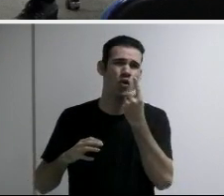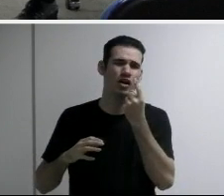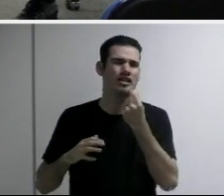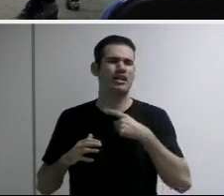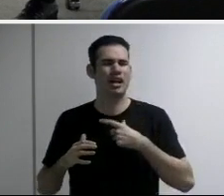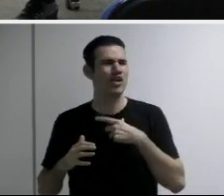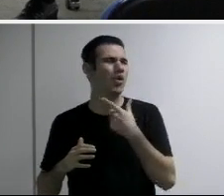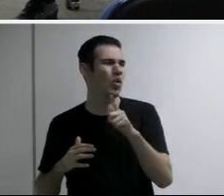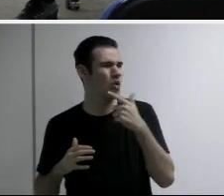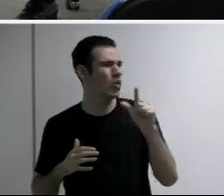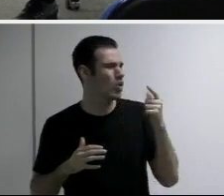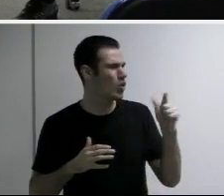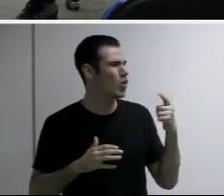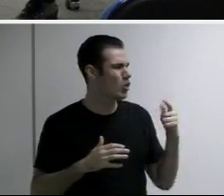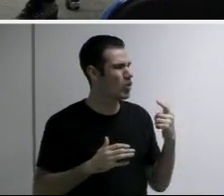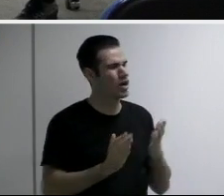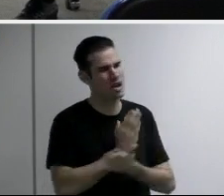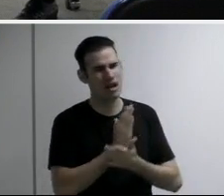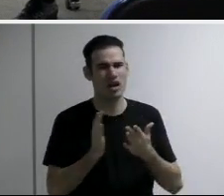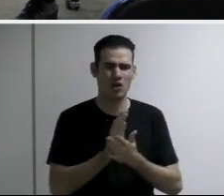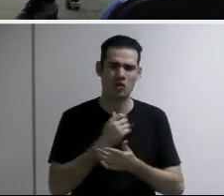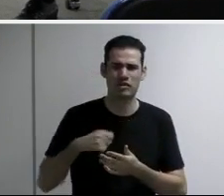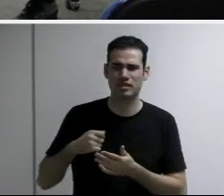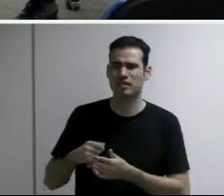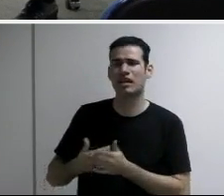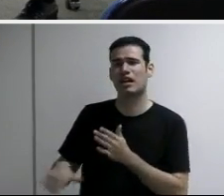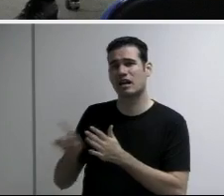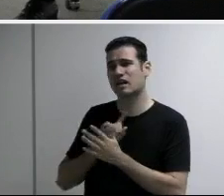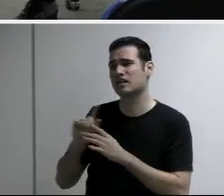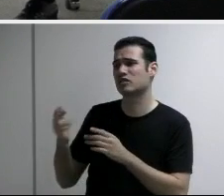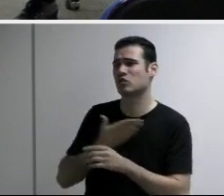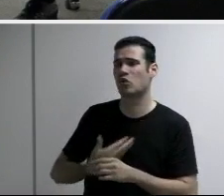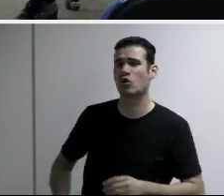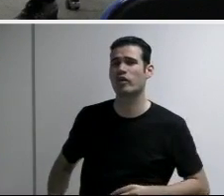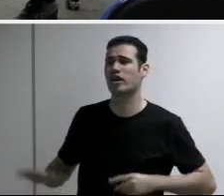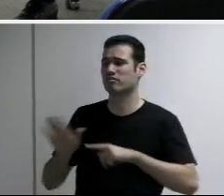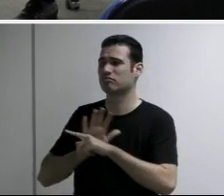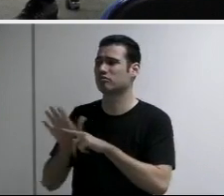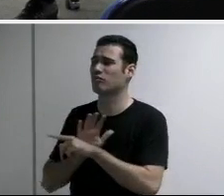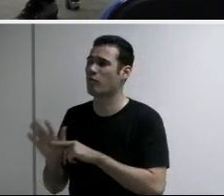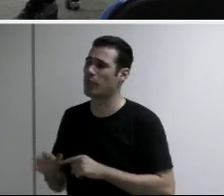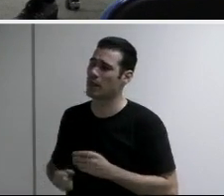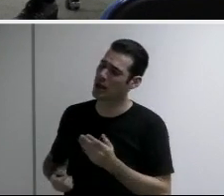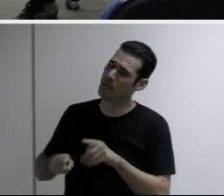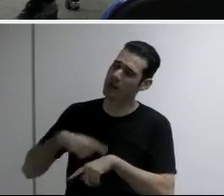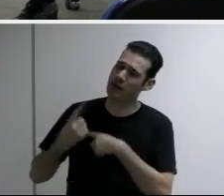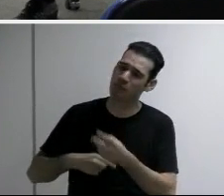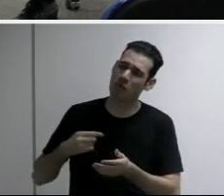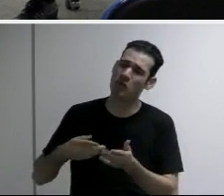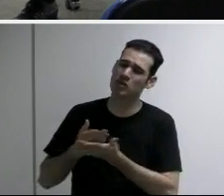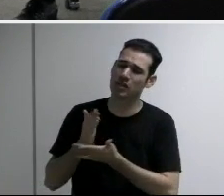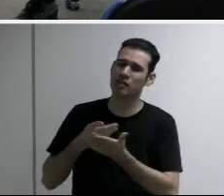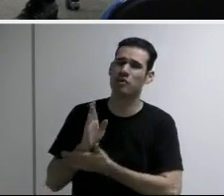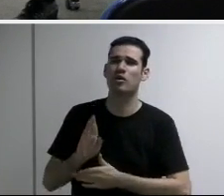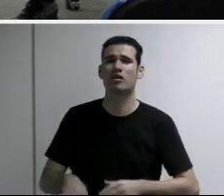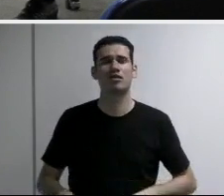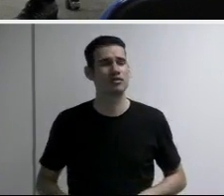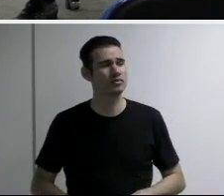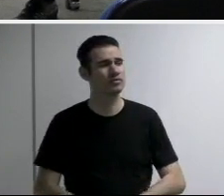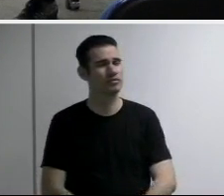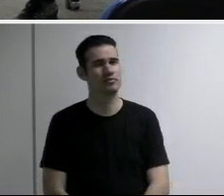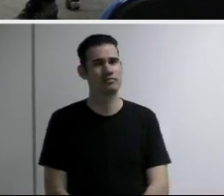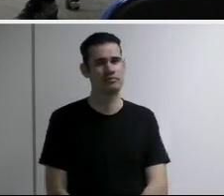É verdade que algumas das alternativas também dependem da autoridade, cláusulas contratuais ad hoc específicas para uma transferência, mas várias outras não, inclusive